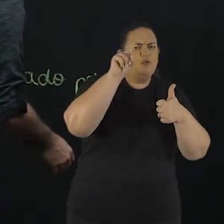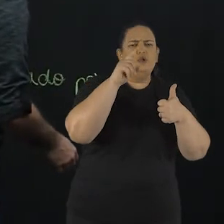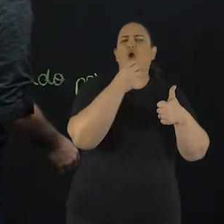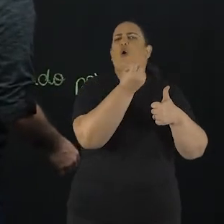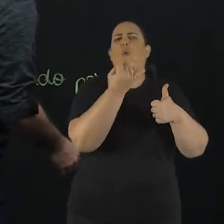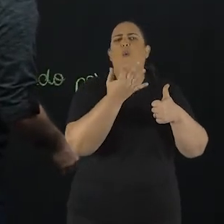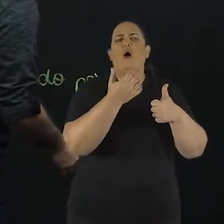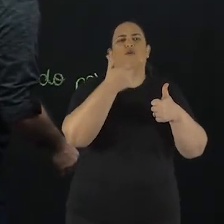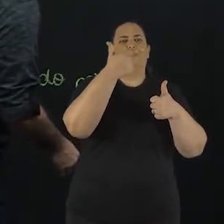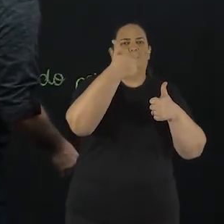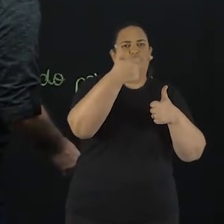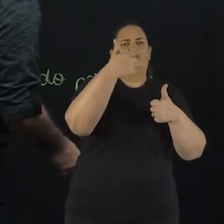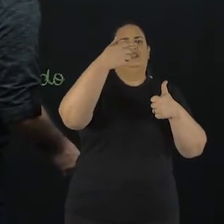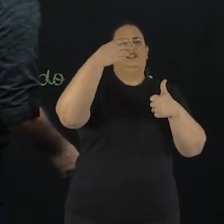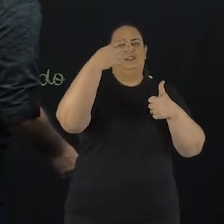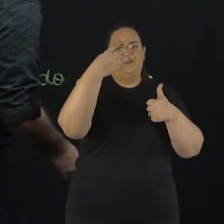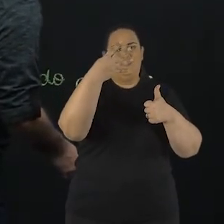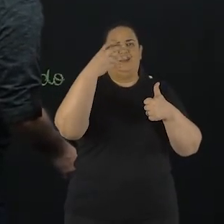no caso aqui eram